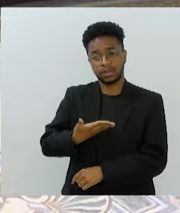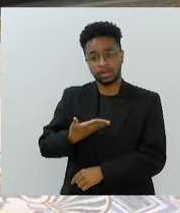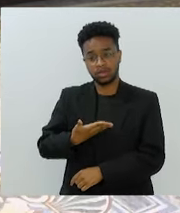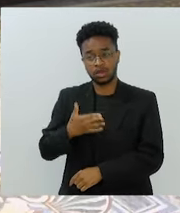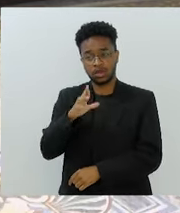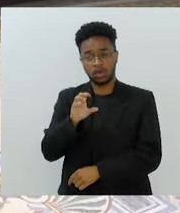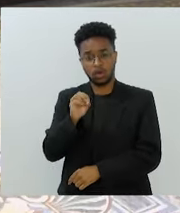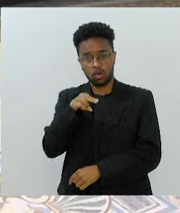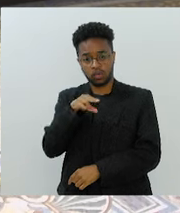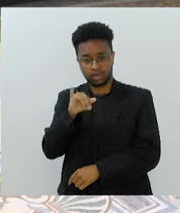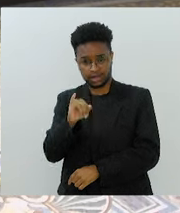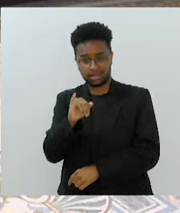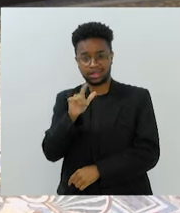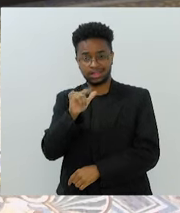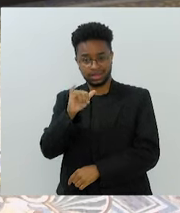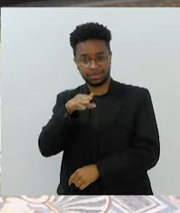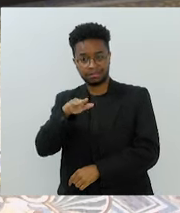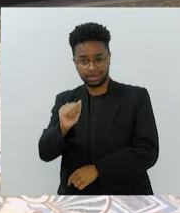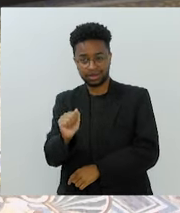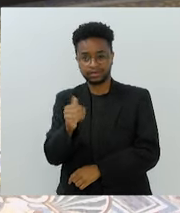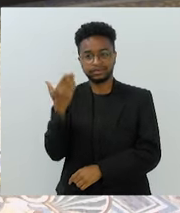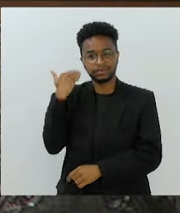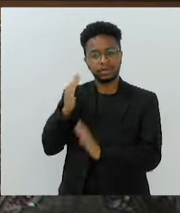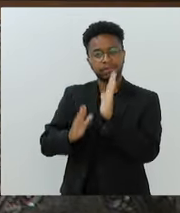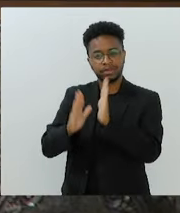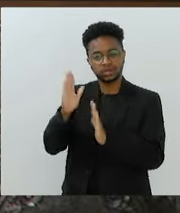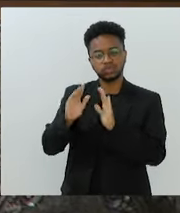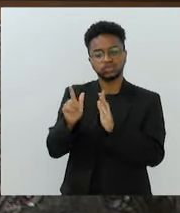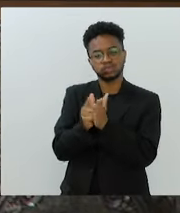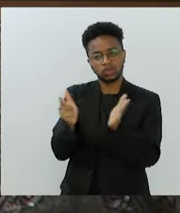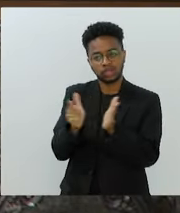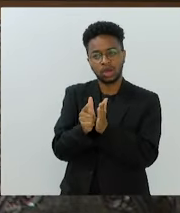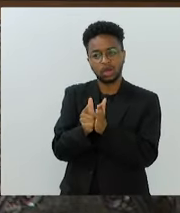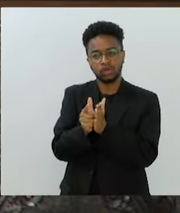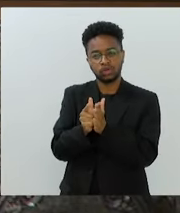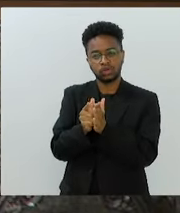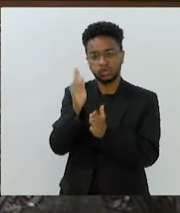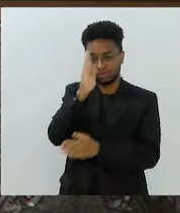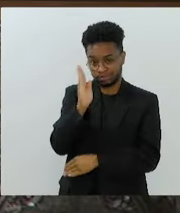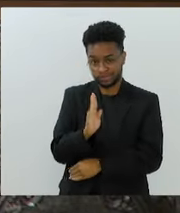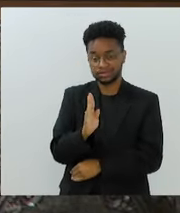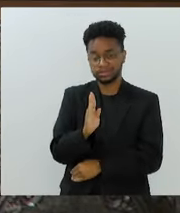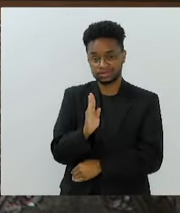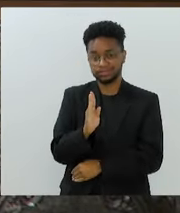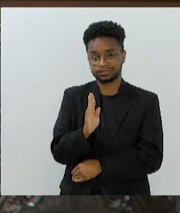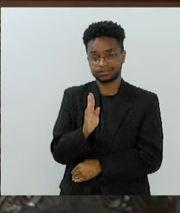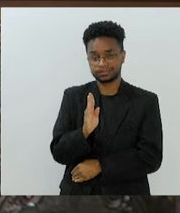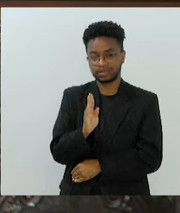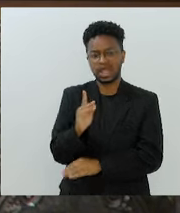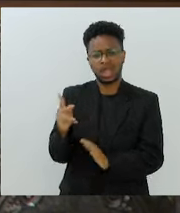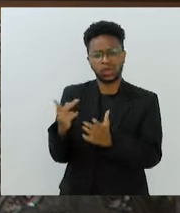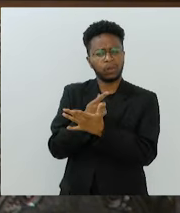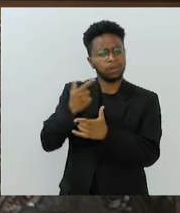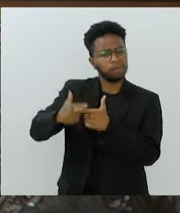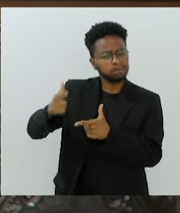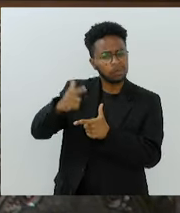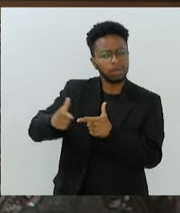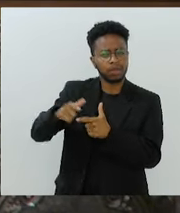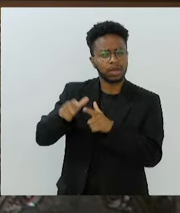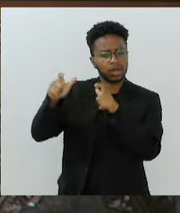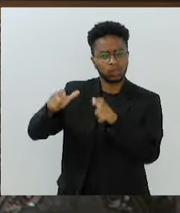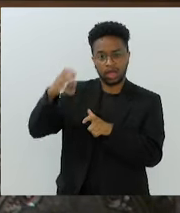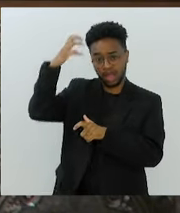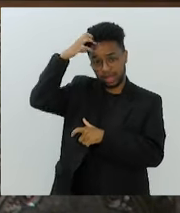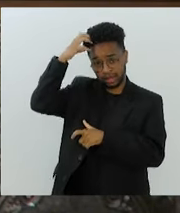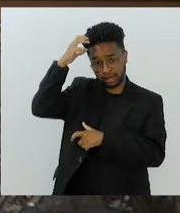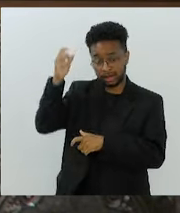Lima, isso, que na época lá do Jornal O Globo, no Jornal do Brasil, o bicho pegava lá em Angra. E